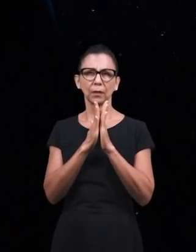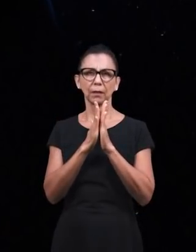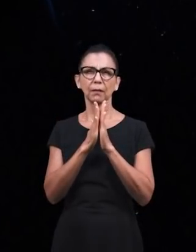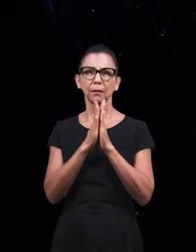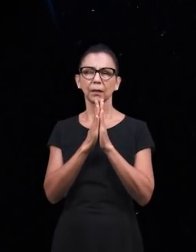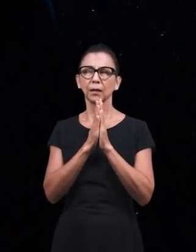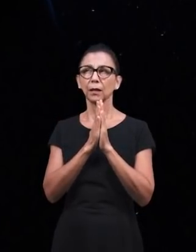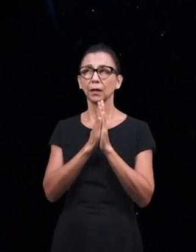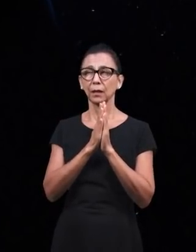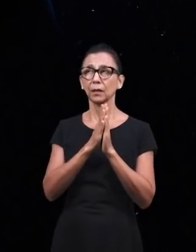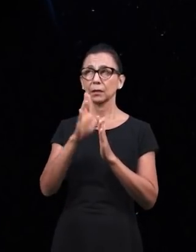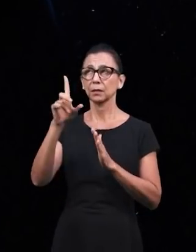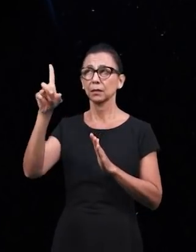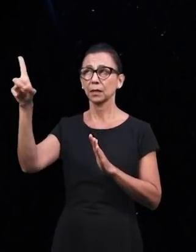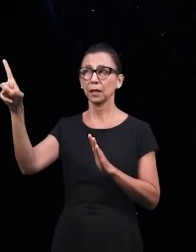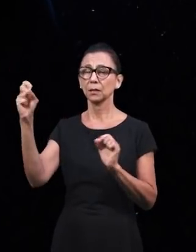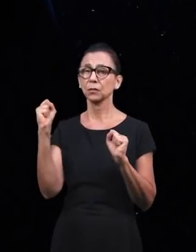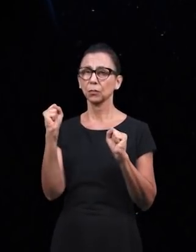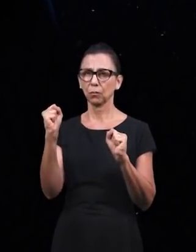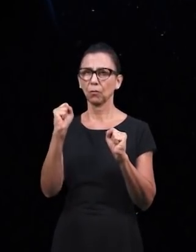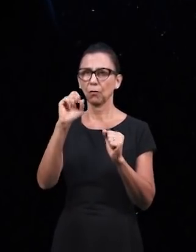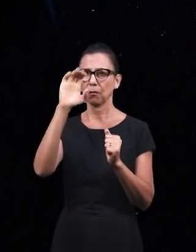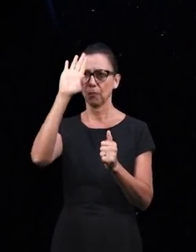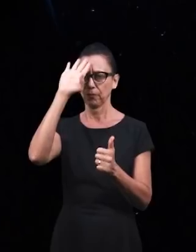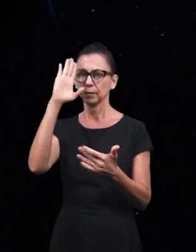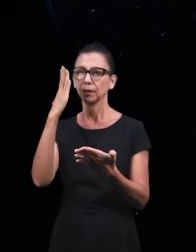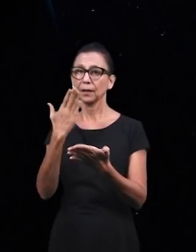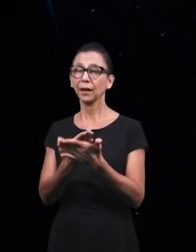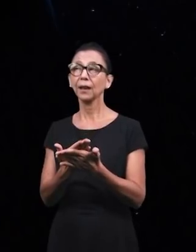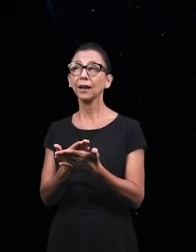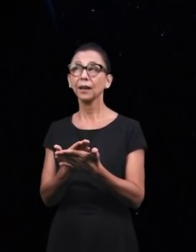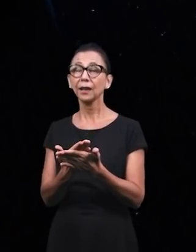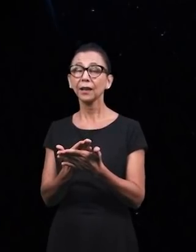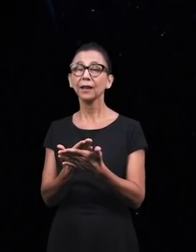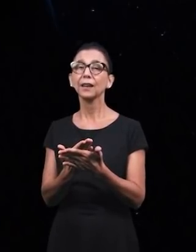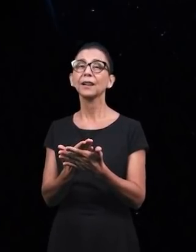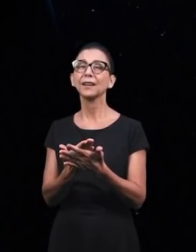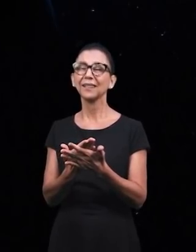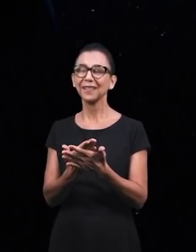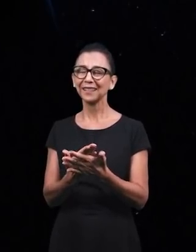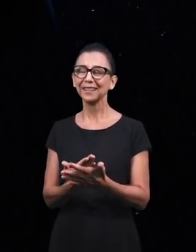em Deus posso confiar.